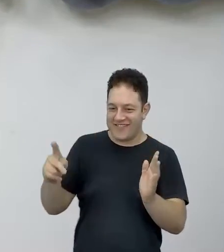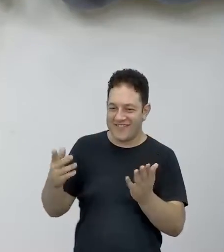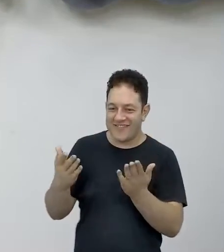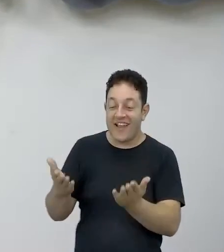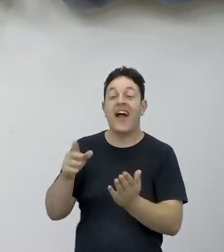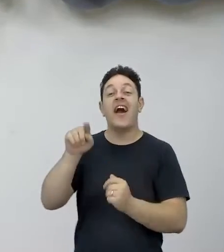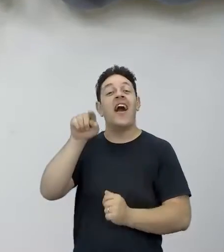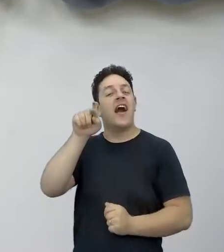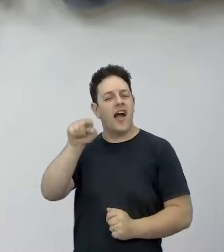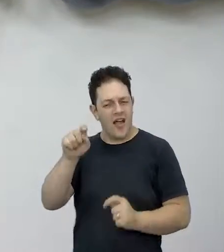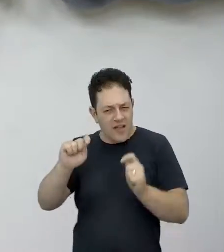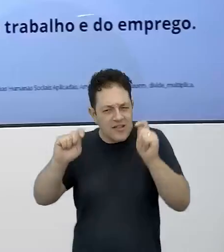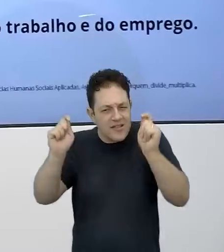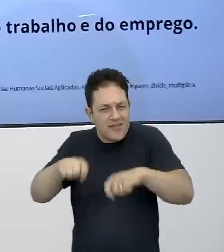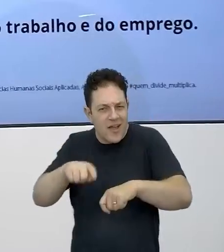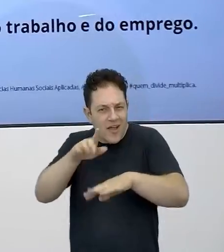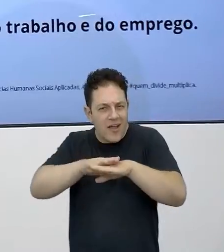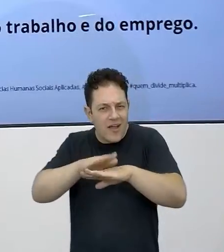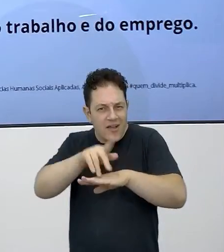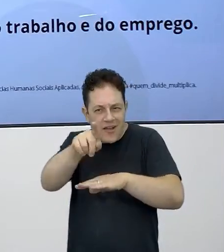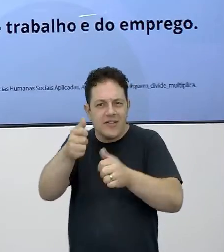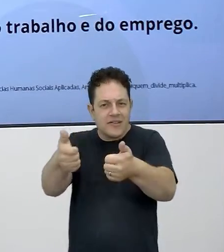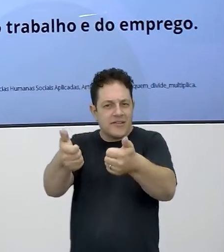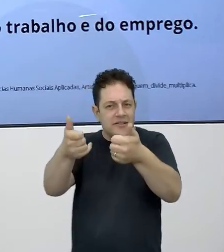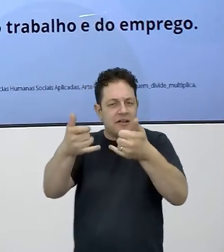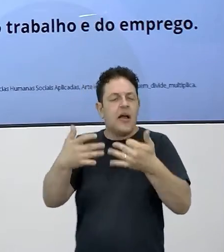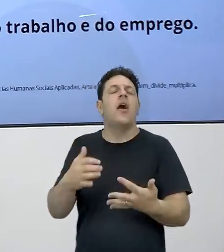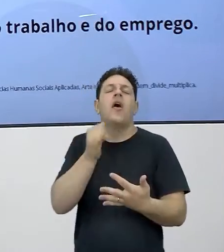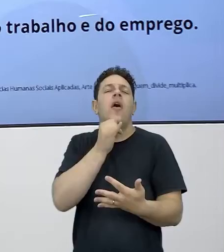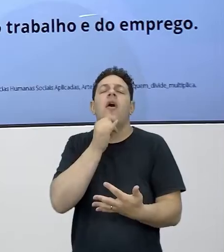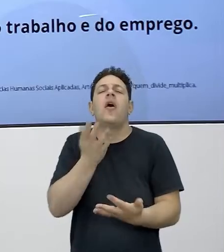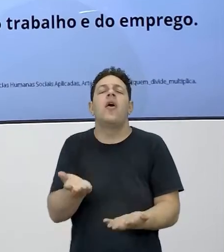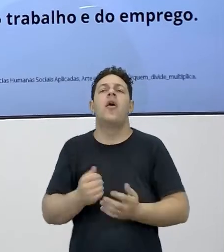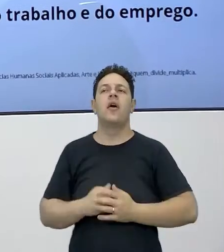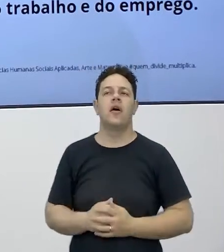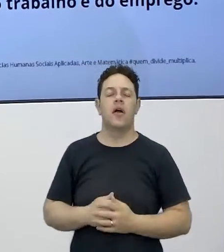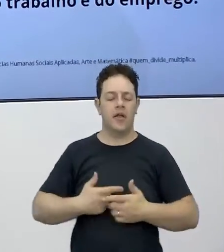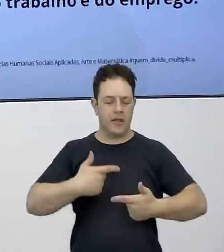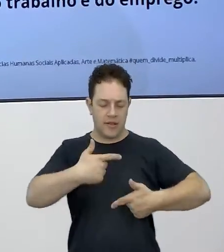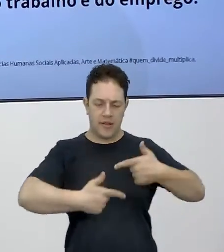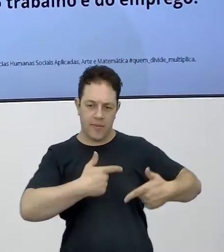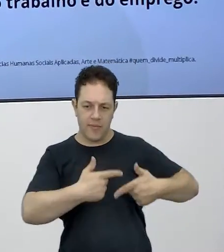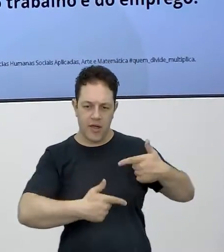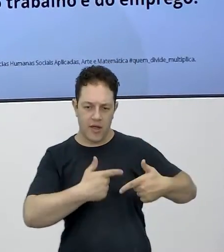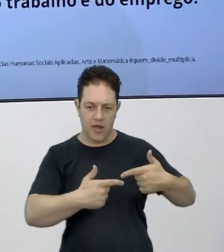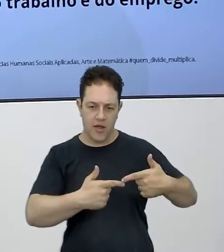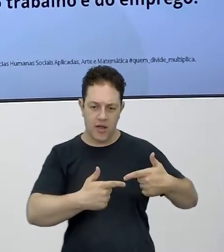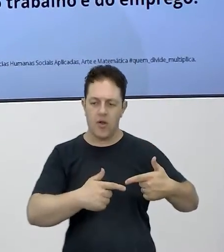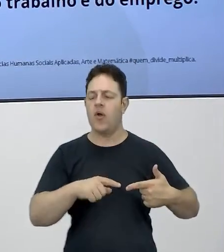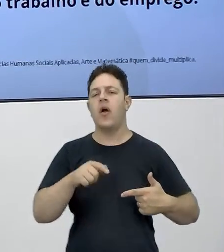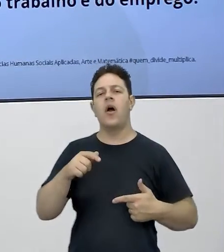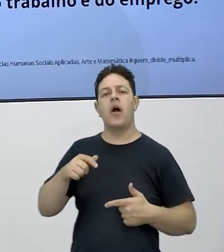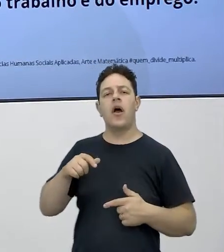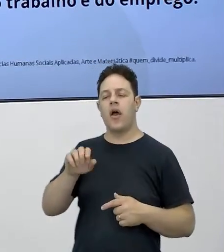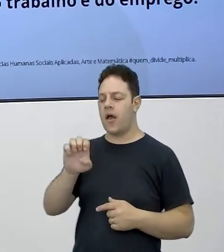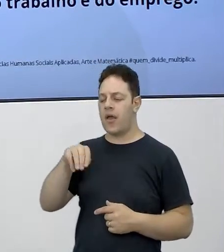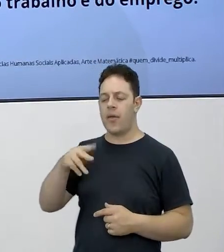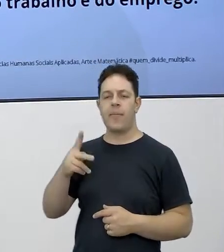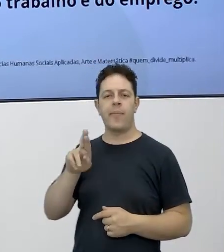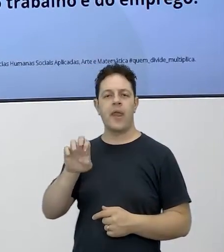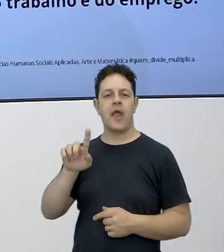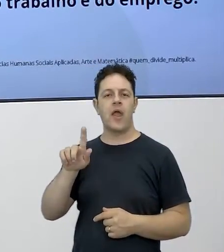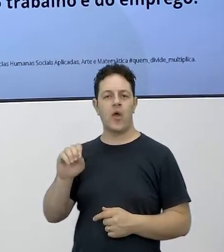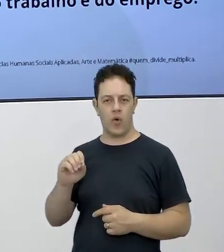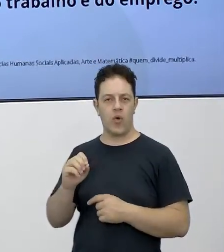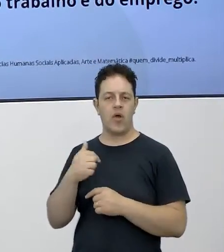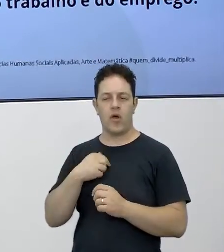a senhora conseguiria me dizer a diferença entre trabalho e emprego? O que vem na